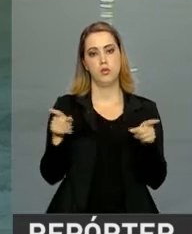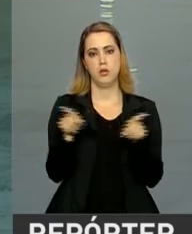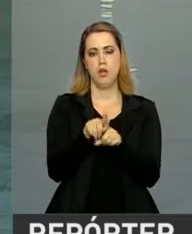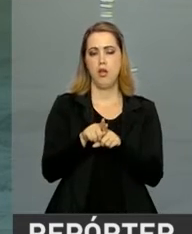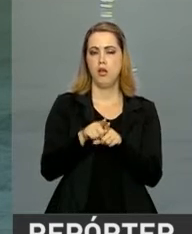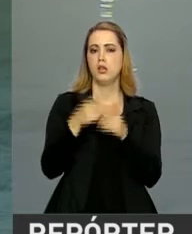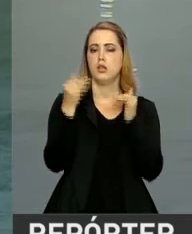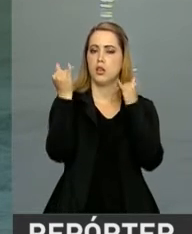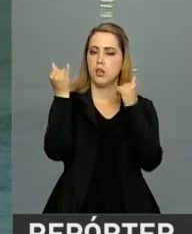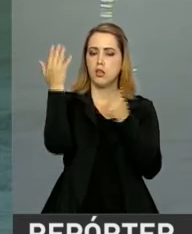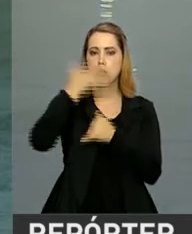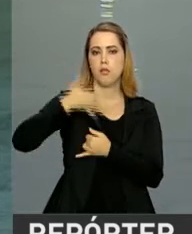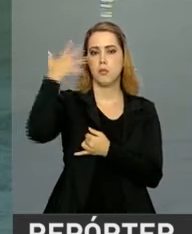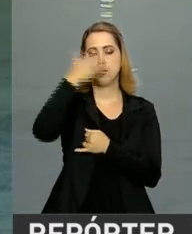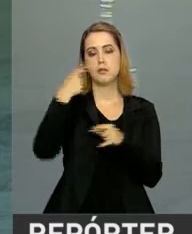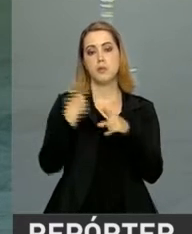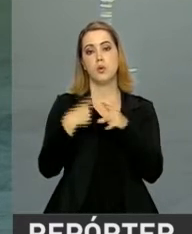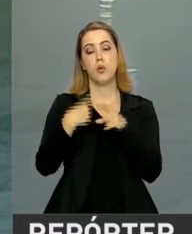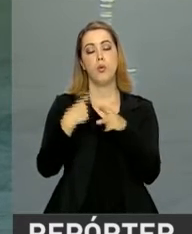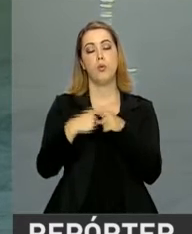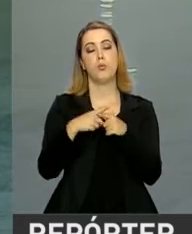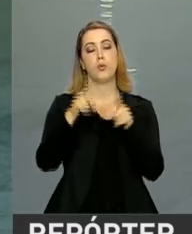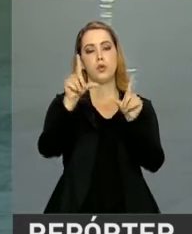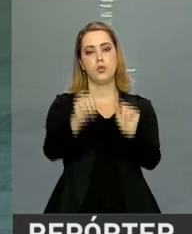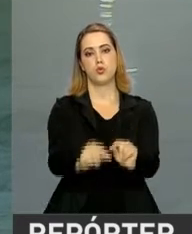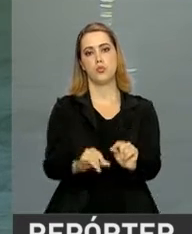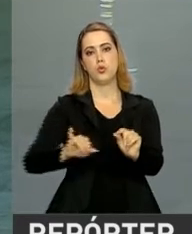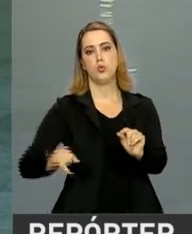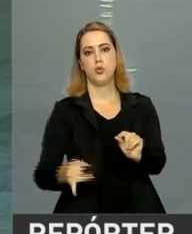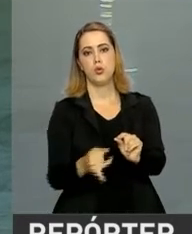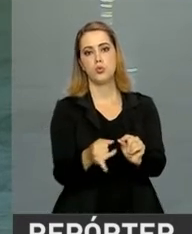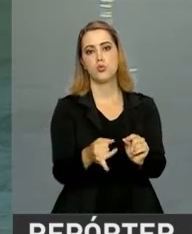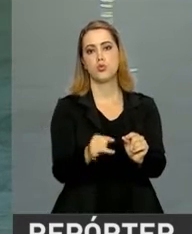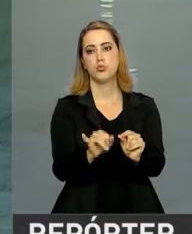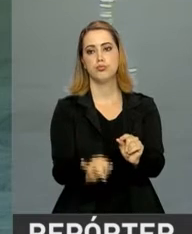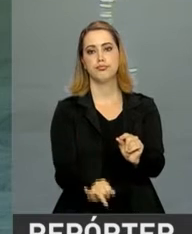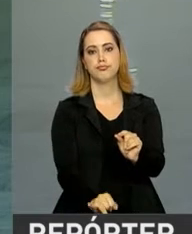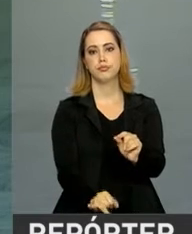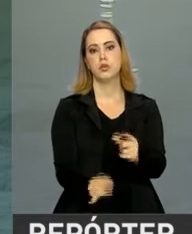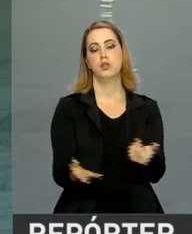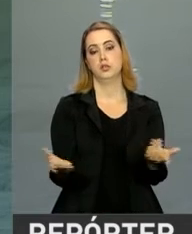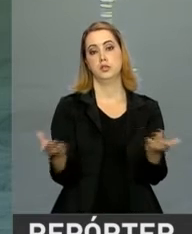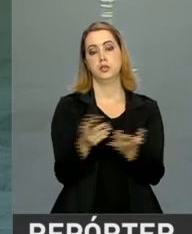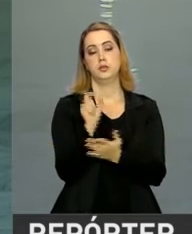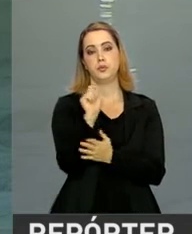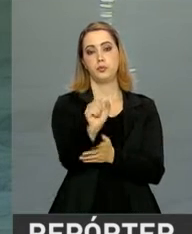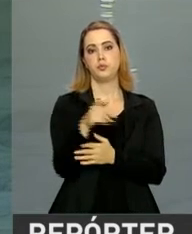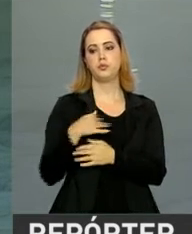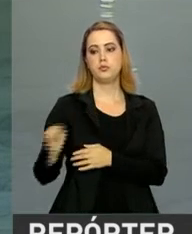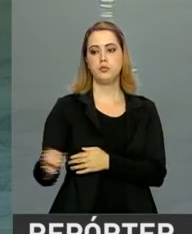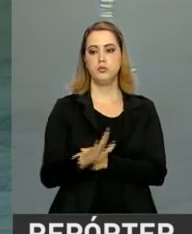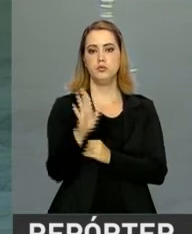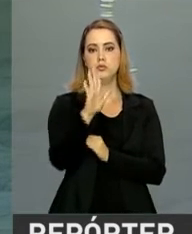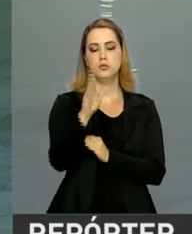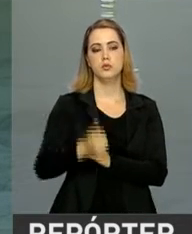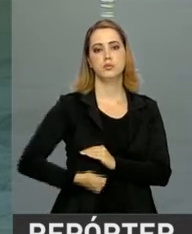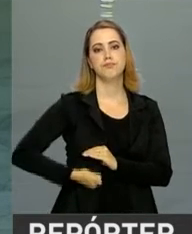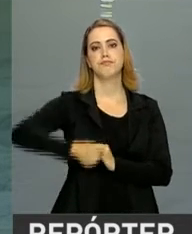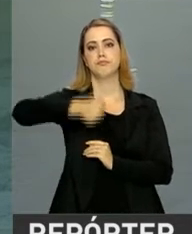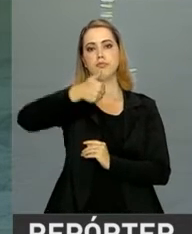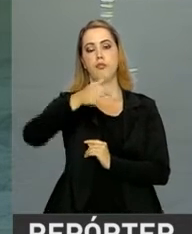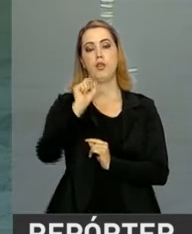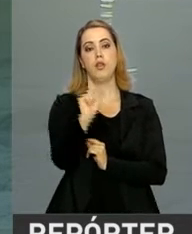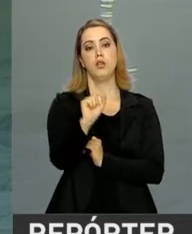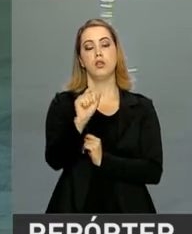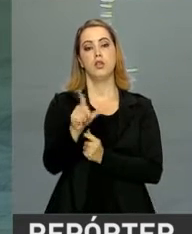justificativas para essa decisão entre essas justificativas estão as seguintes uma inflação mais favorável com a